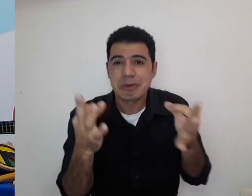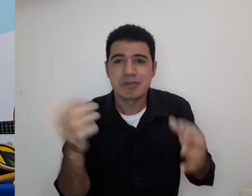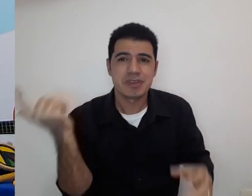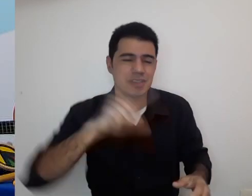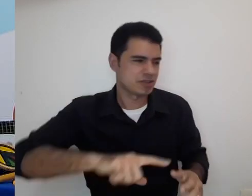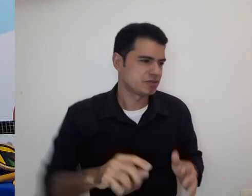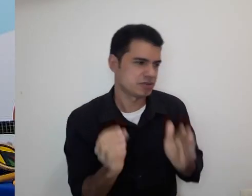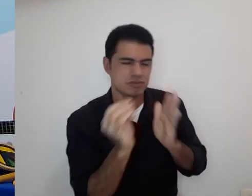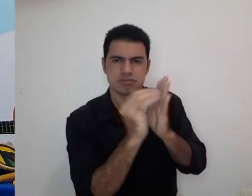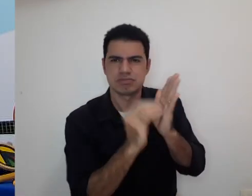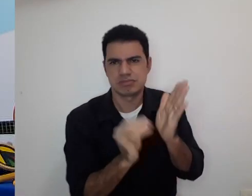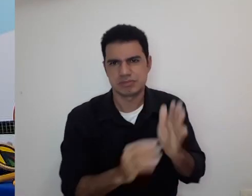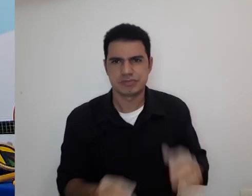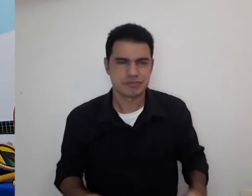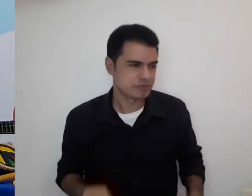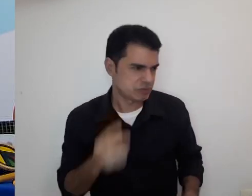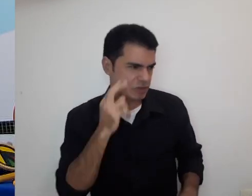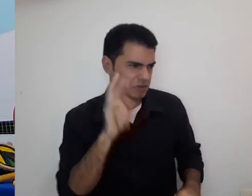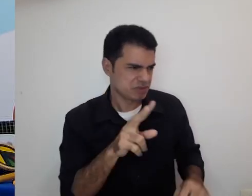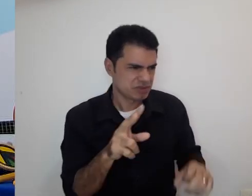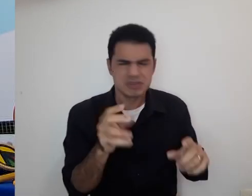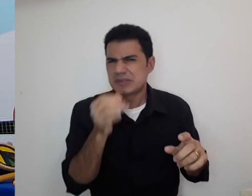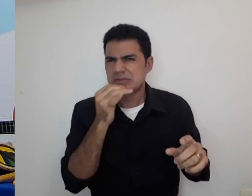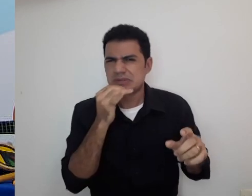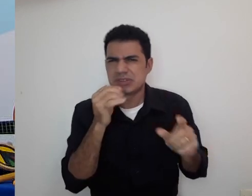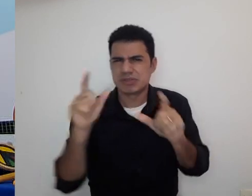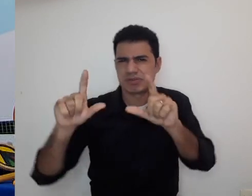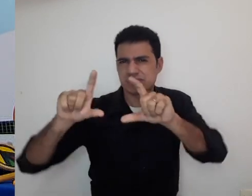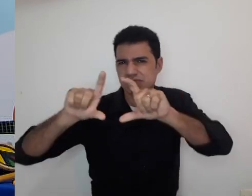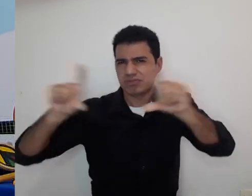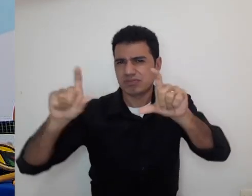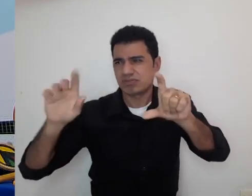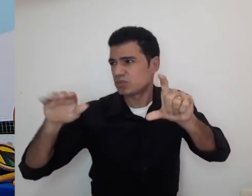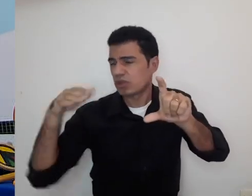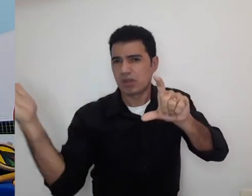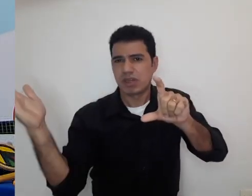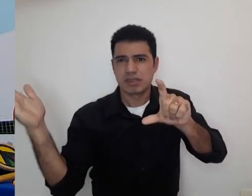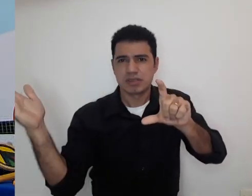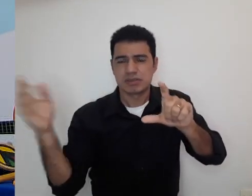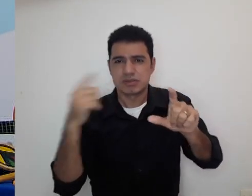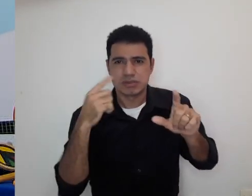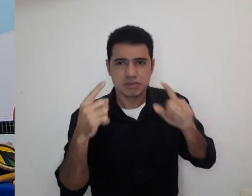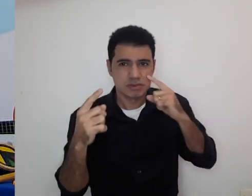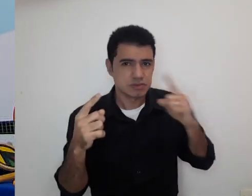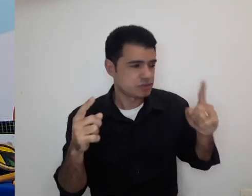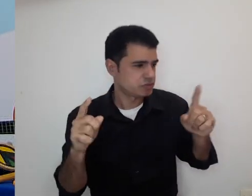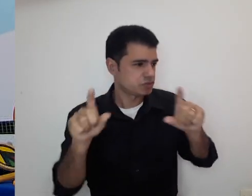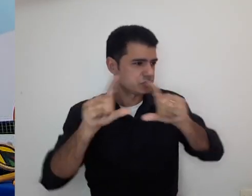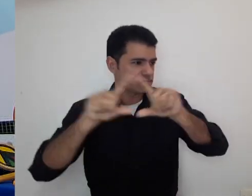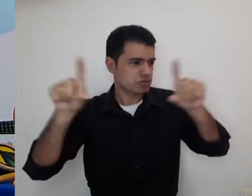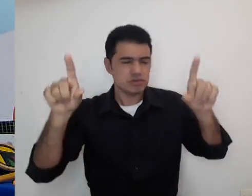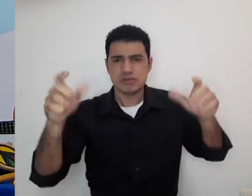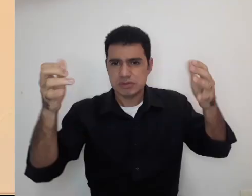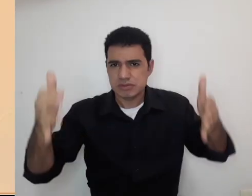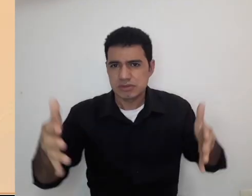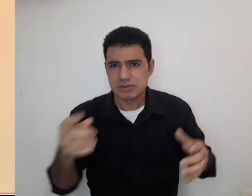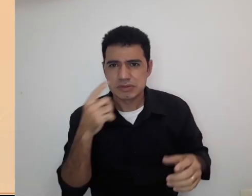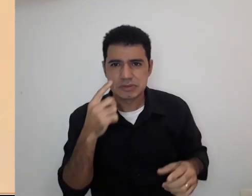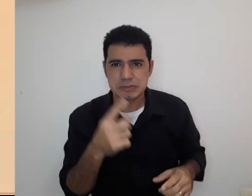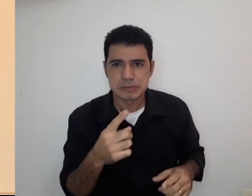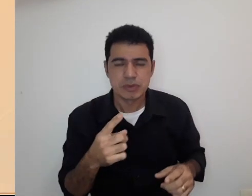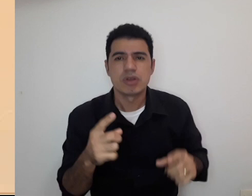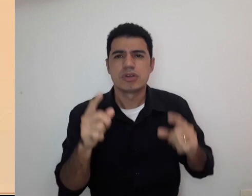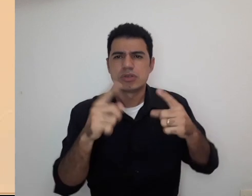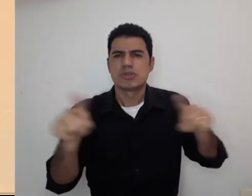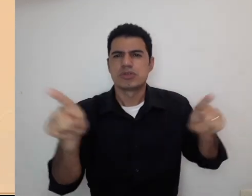uma pequena partitura, né, aqui de canto gregoriano, onde tem o hino a